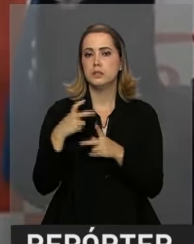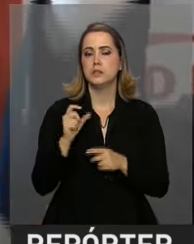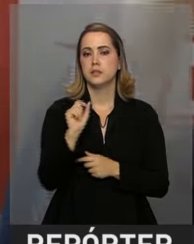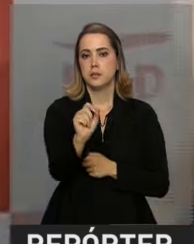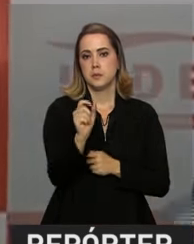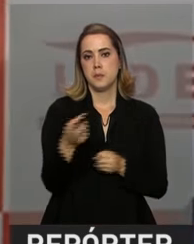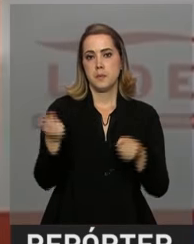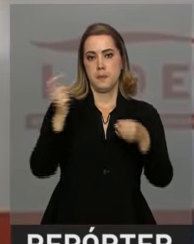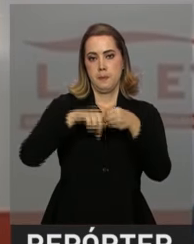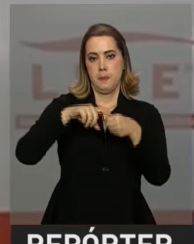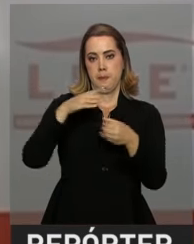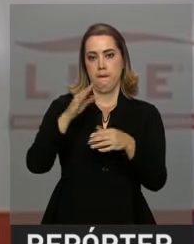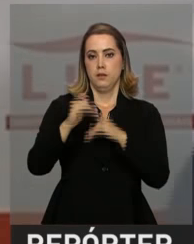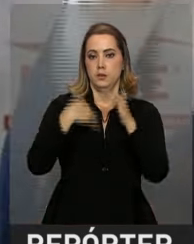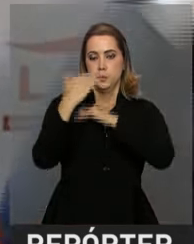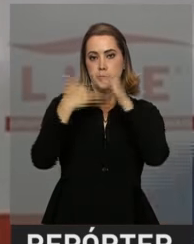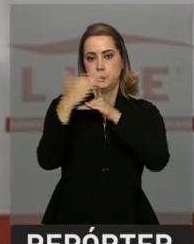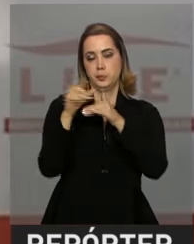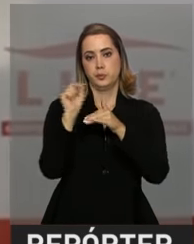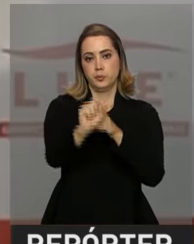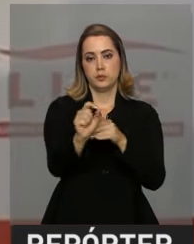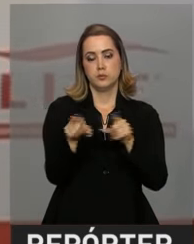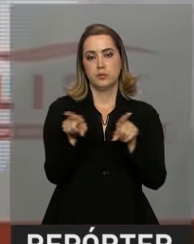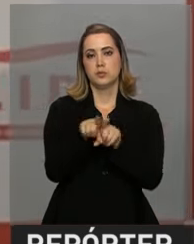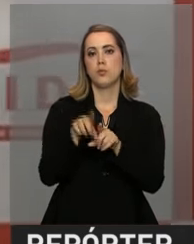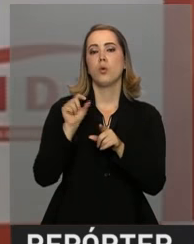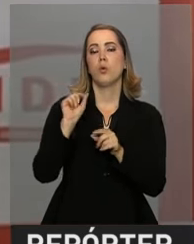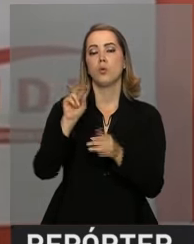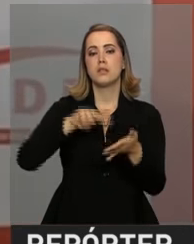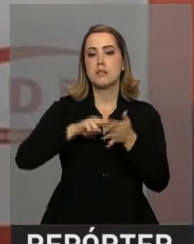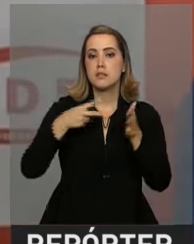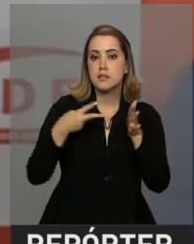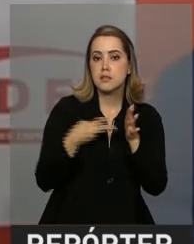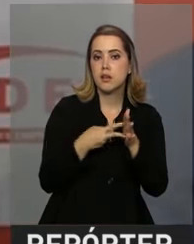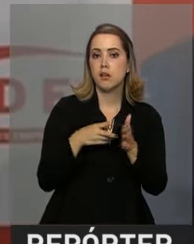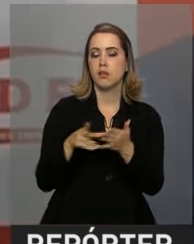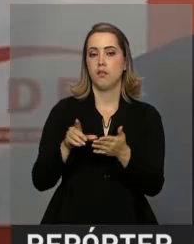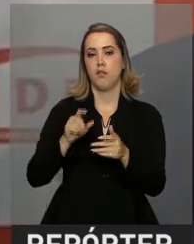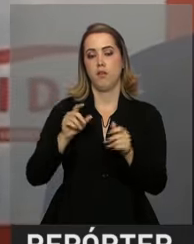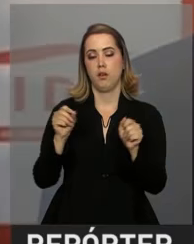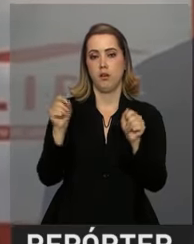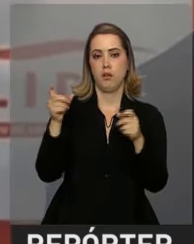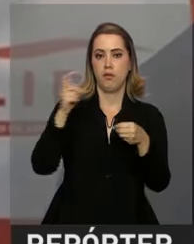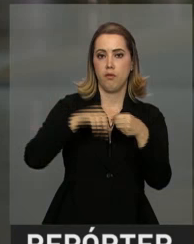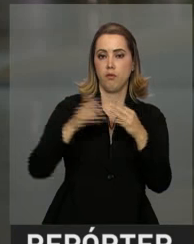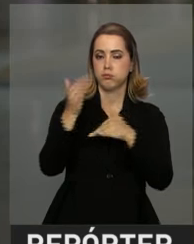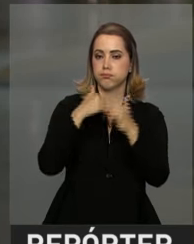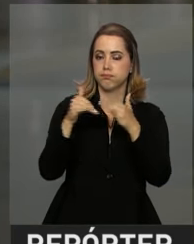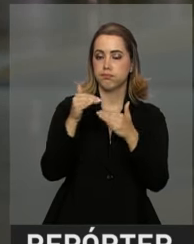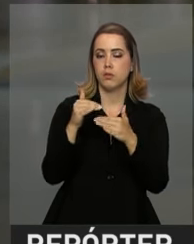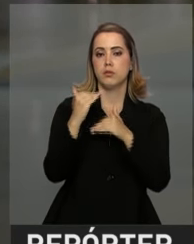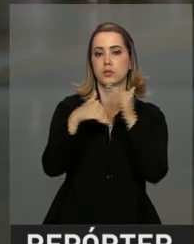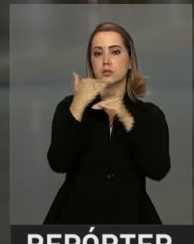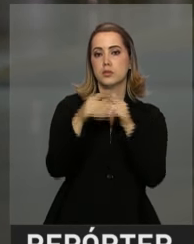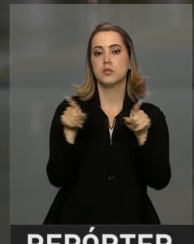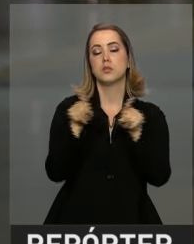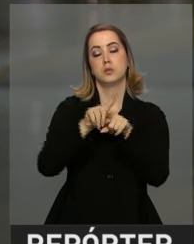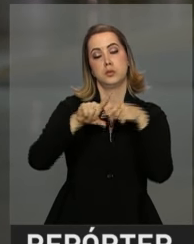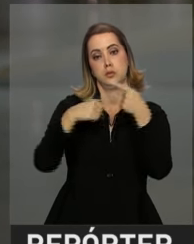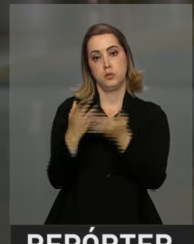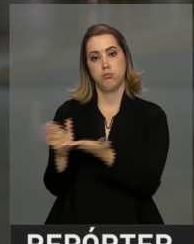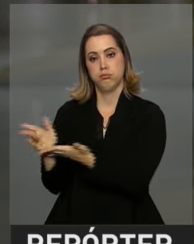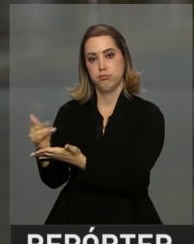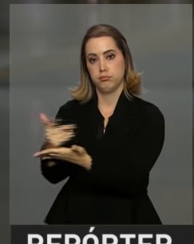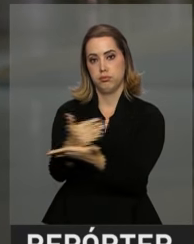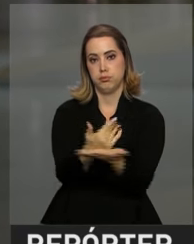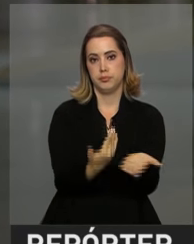grande de retomada de conhecimento, portanto de retomada da arrecadação e isso vai influenciar diretamente isso. Em seminário